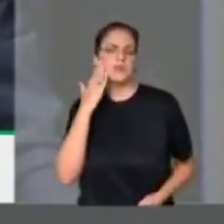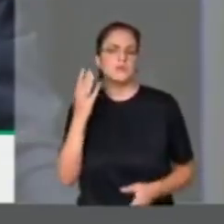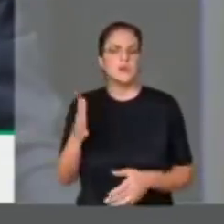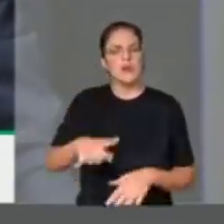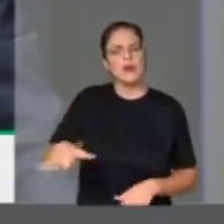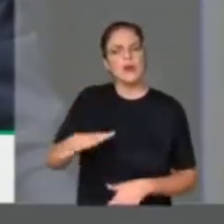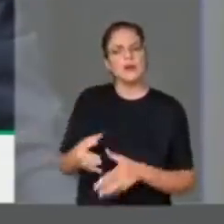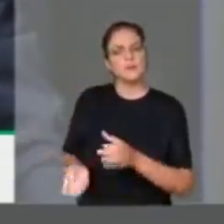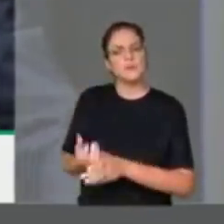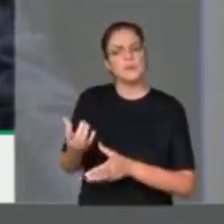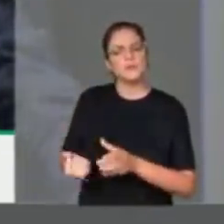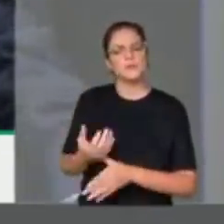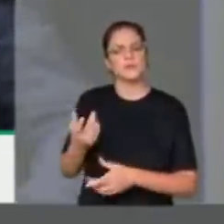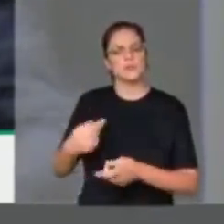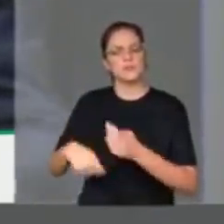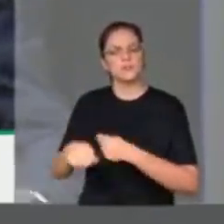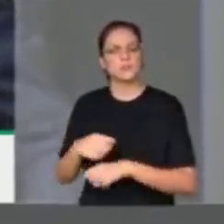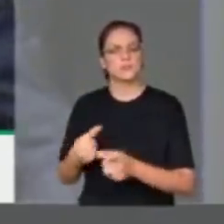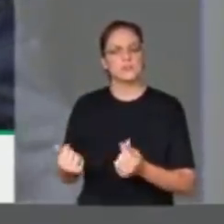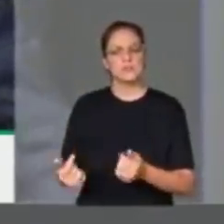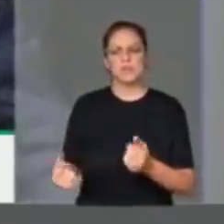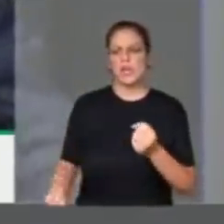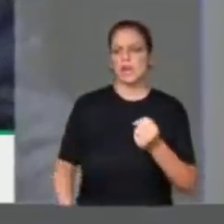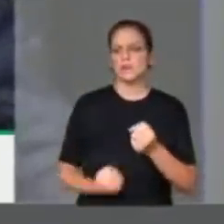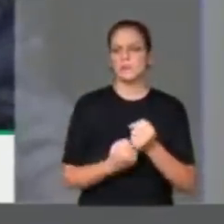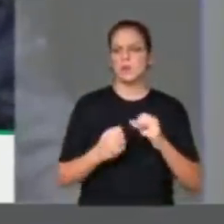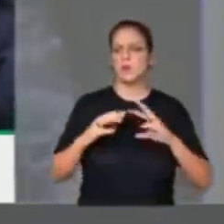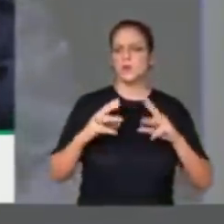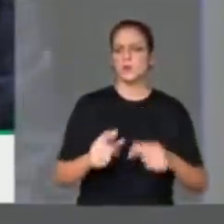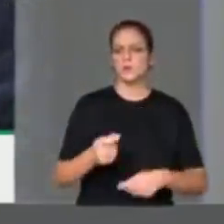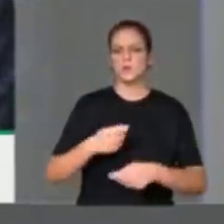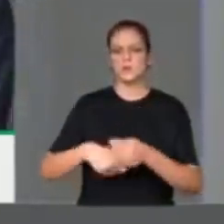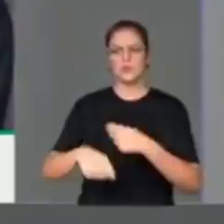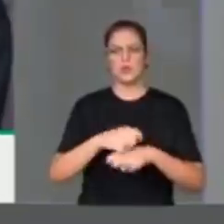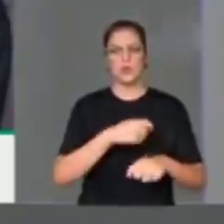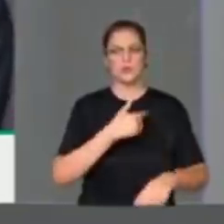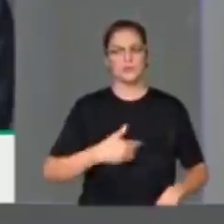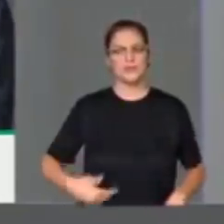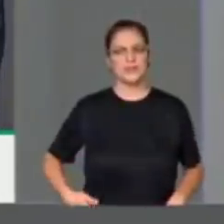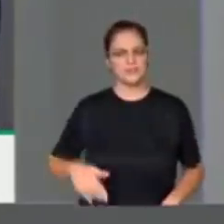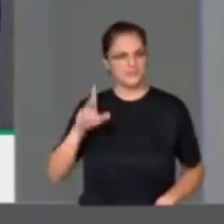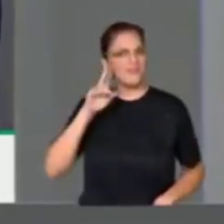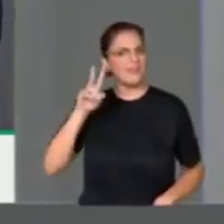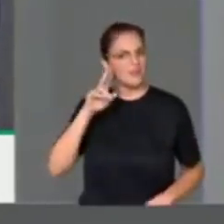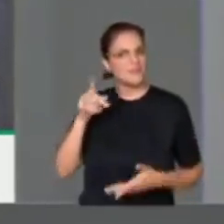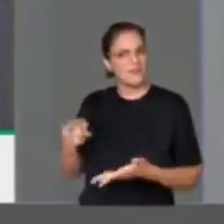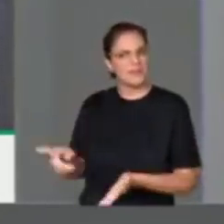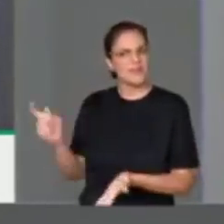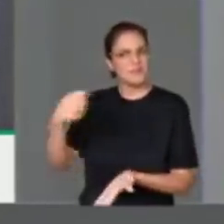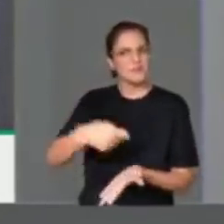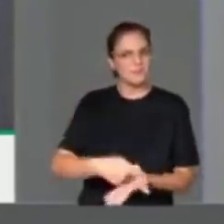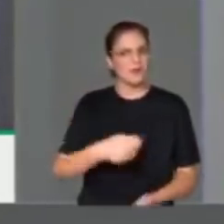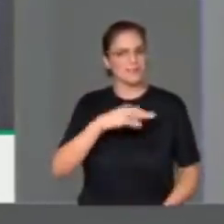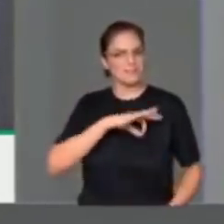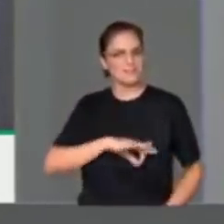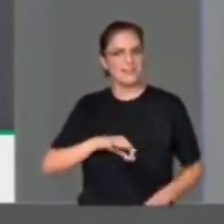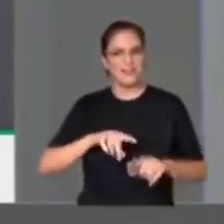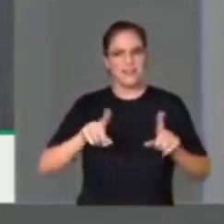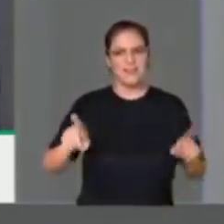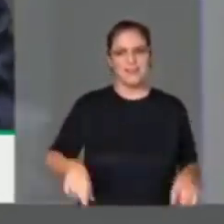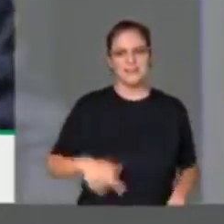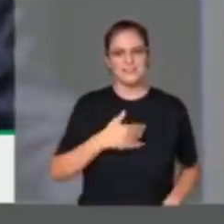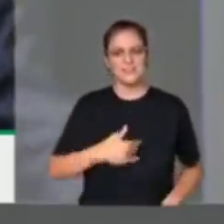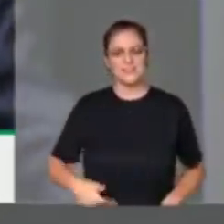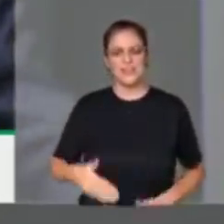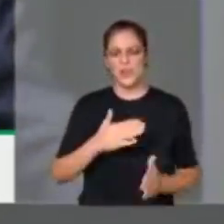e que sustenta os três poderes e esta casa e todos os parlamentares e seus assessores, sempre bom relembrar. Mostrar o quanto o peso